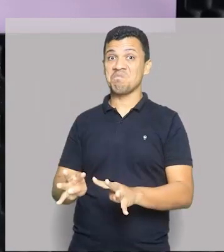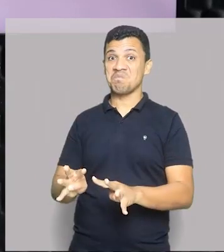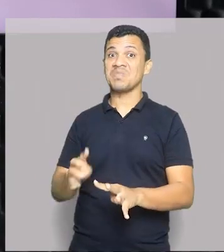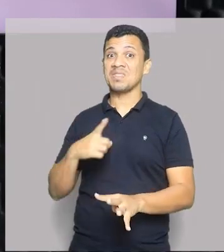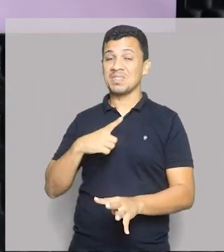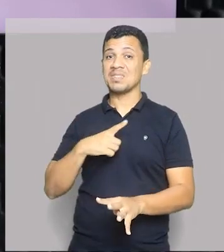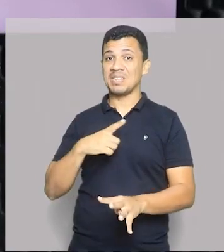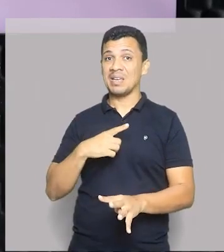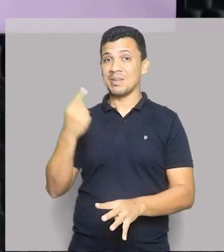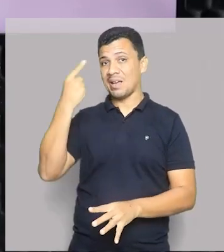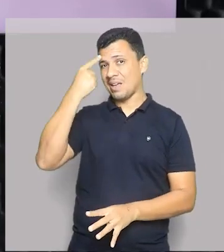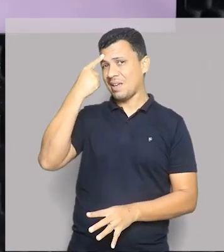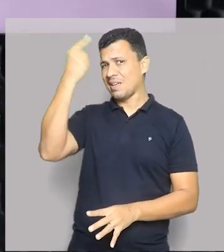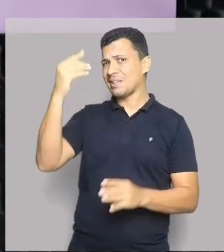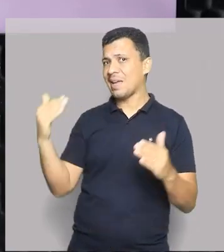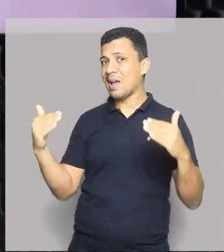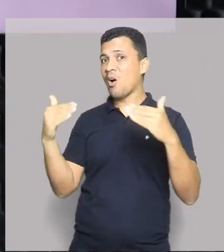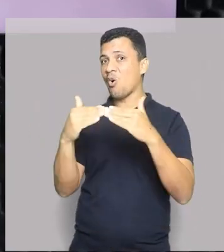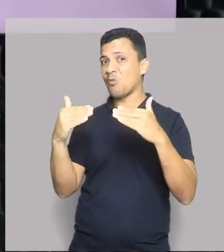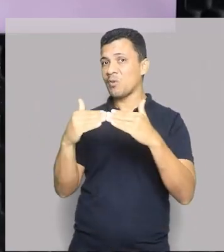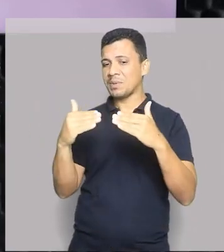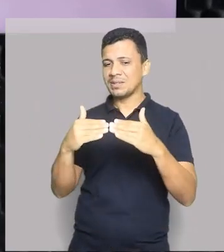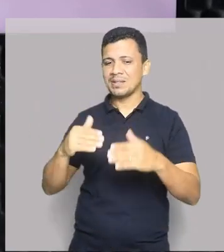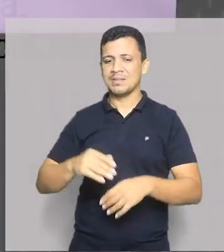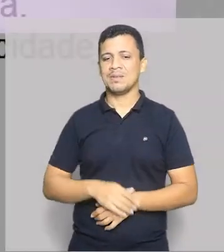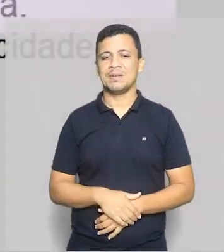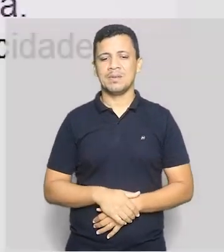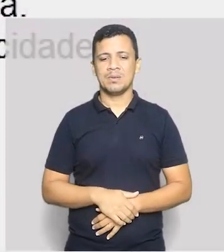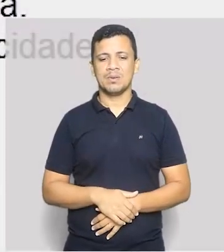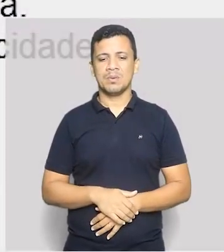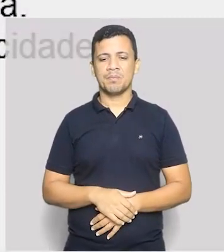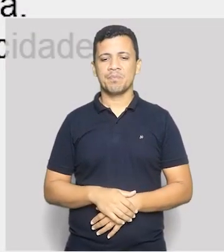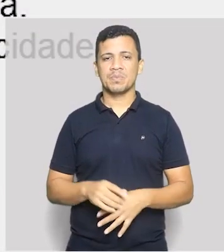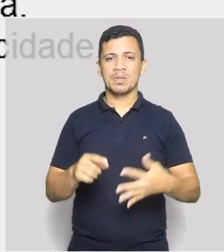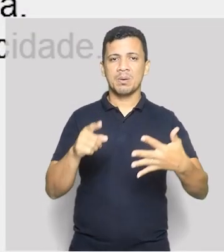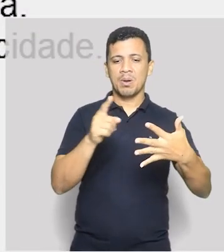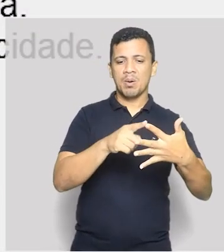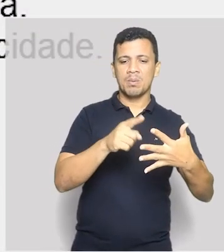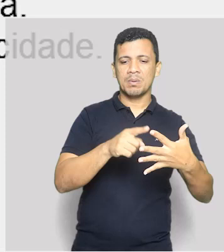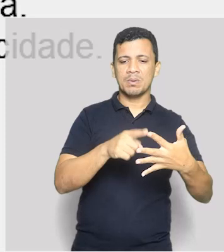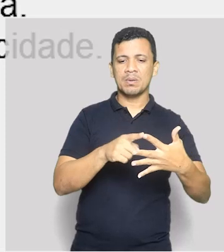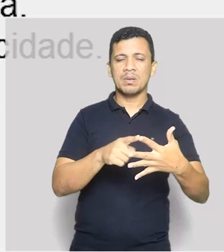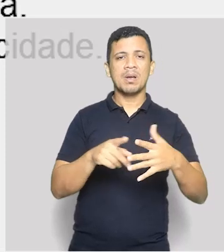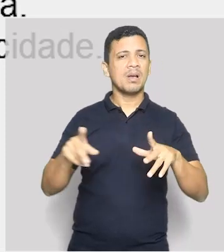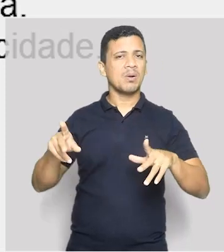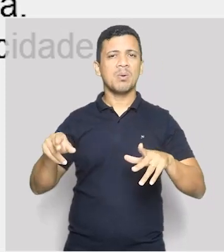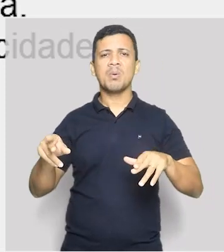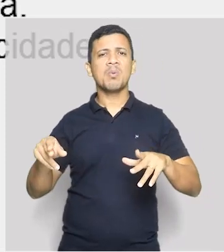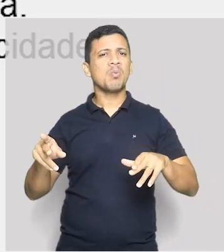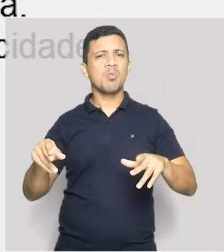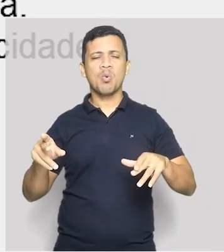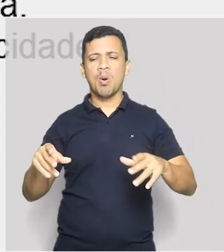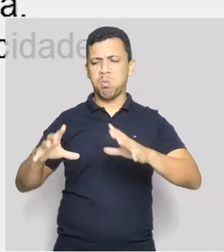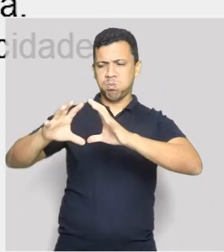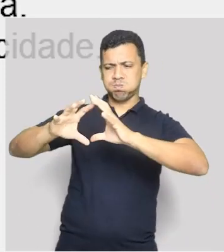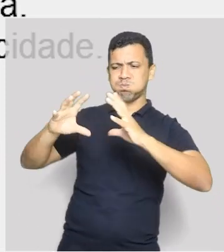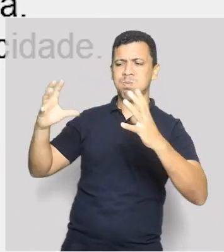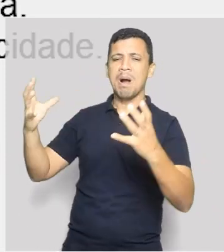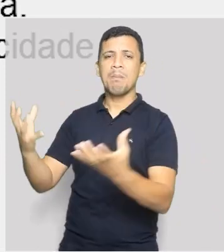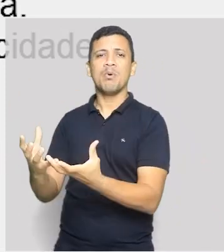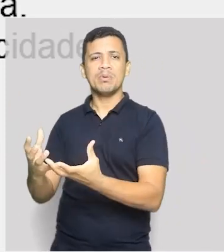bom? Perdão, a ideia de conformidade. Como uma bolha, as pessoas vão criando seus grupos nas